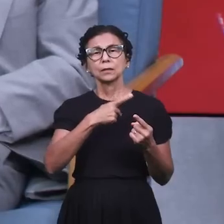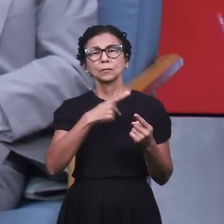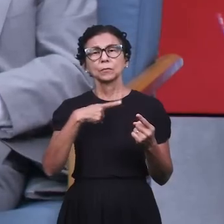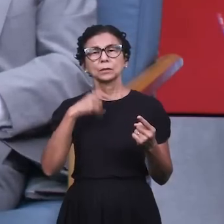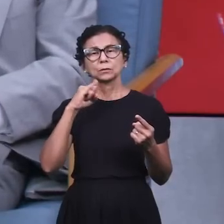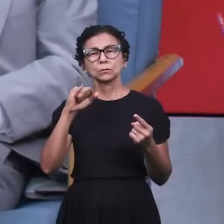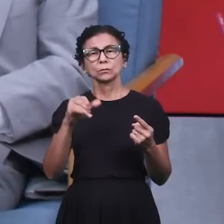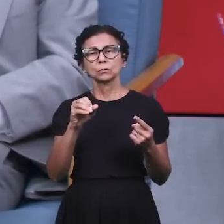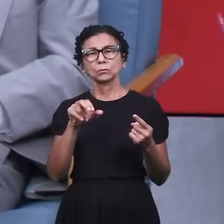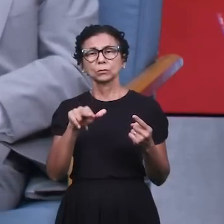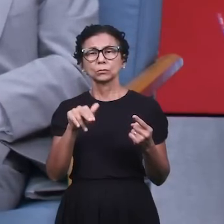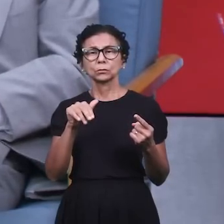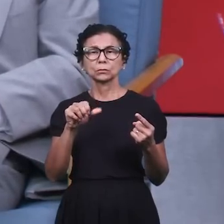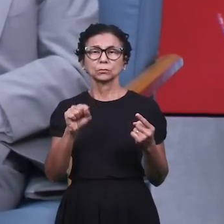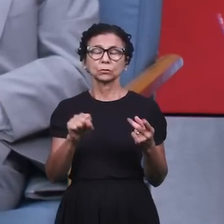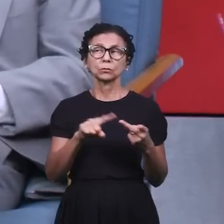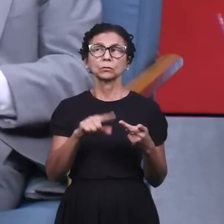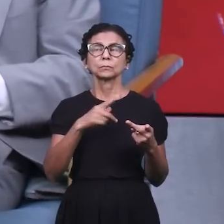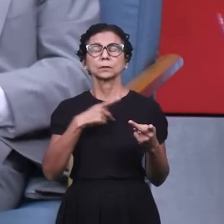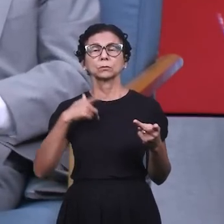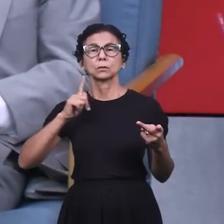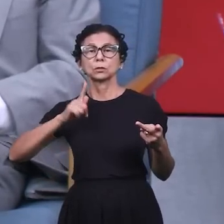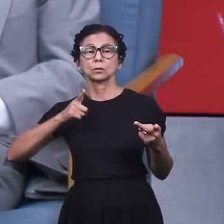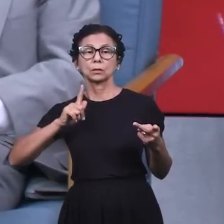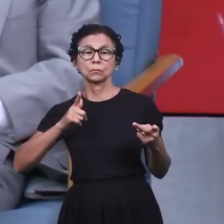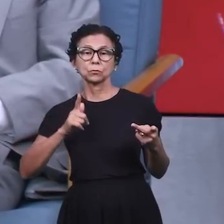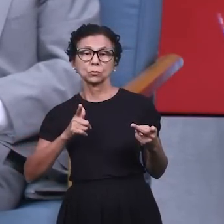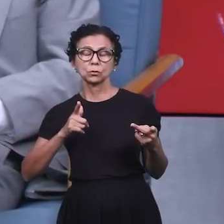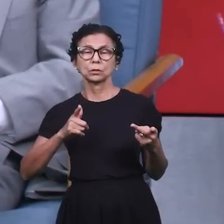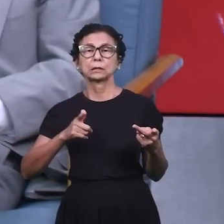do início, que eram extremamente